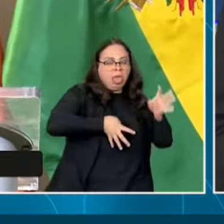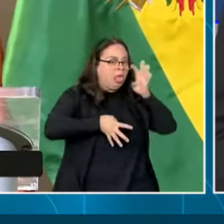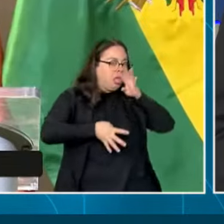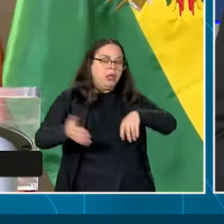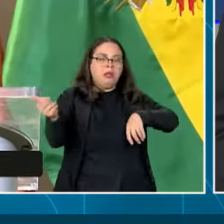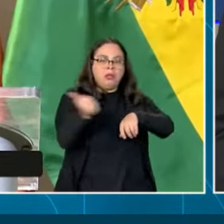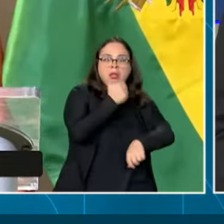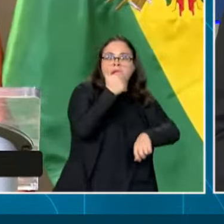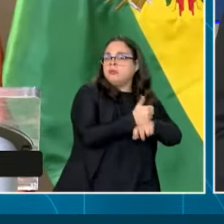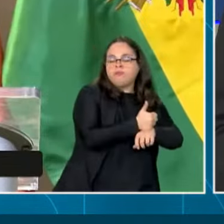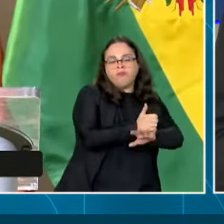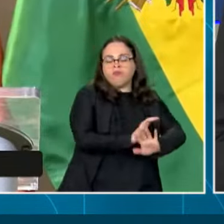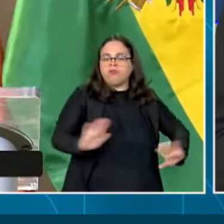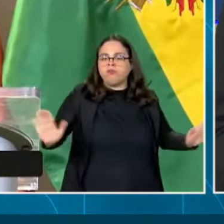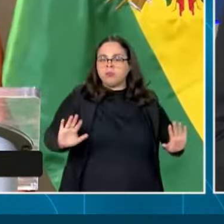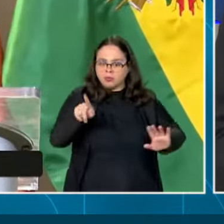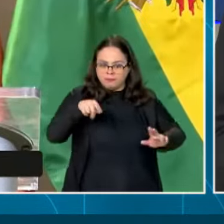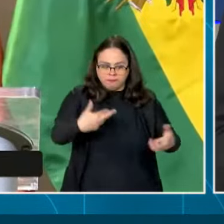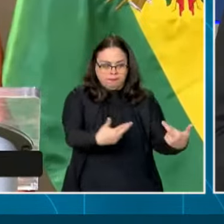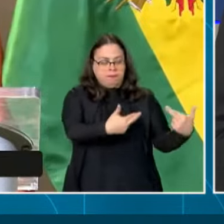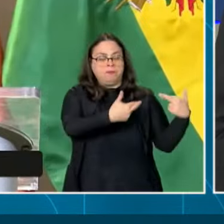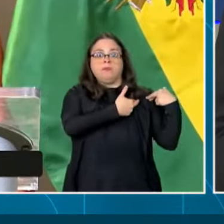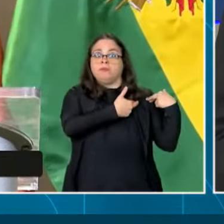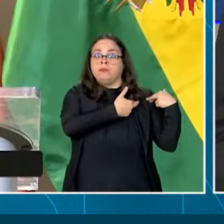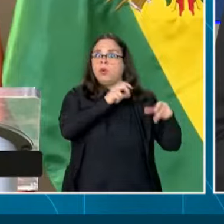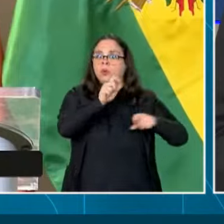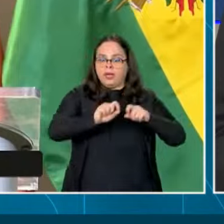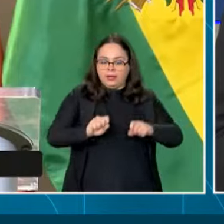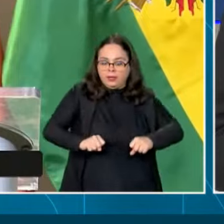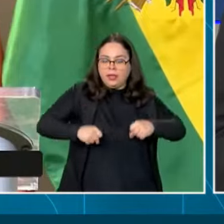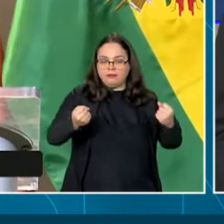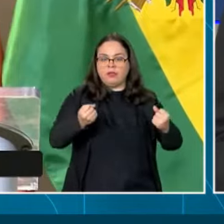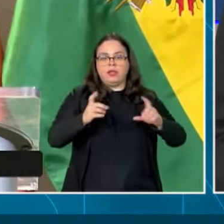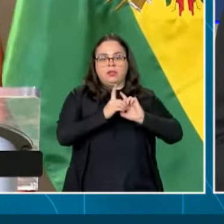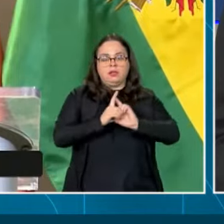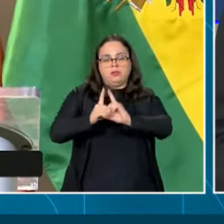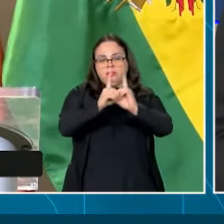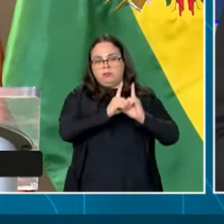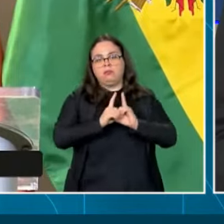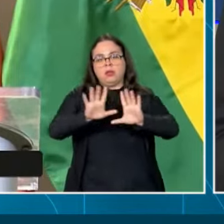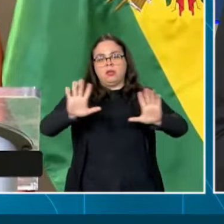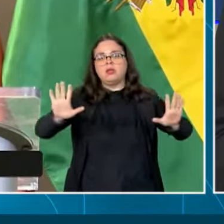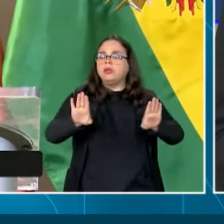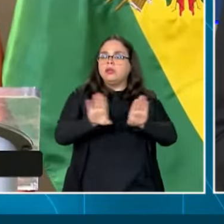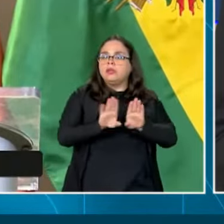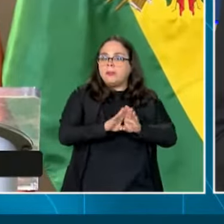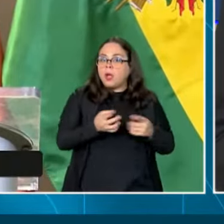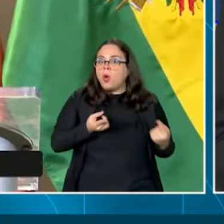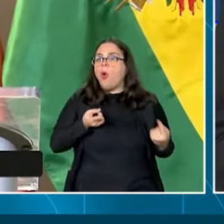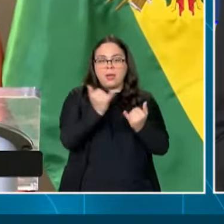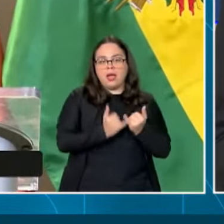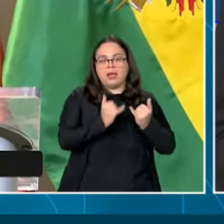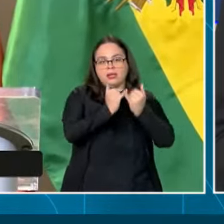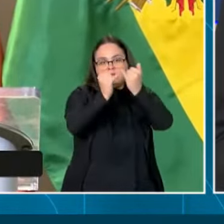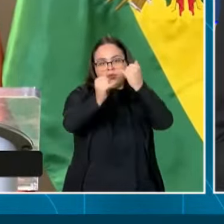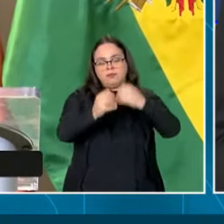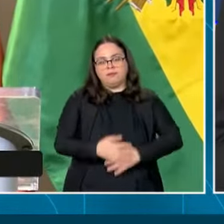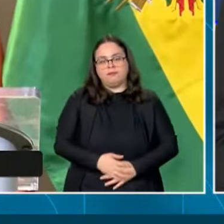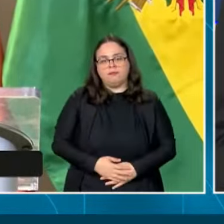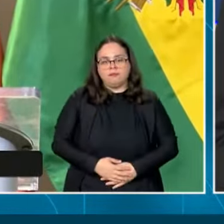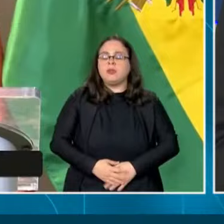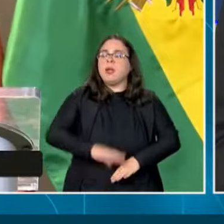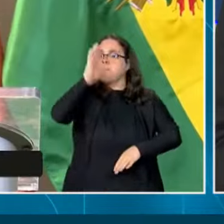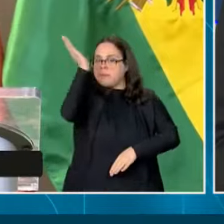que há um momento de pressão, de embate entre o governo Lula e o presidente do Banco Central, principalmente na questão dos juros e do